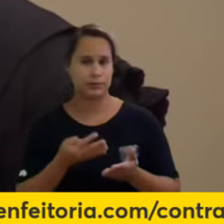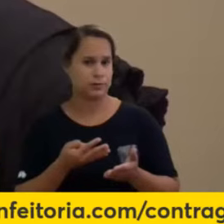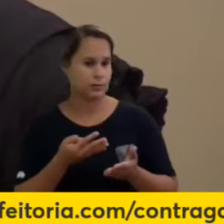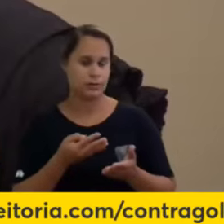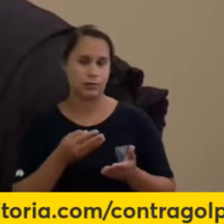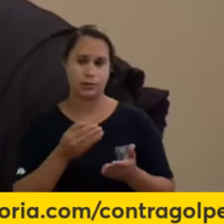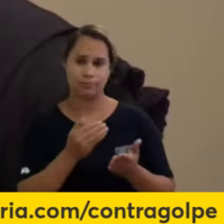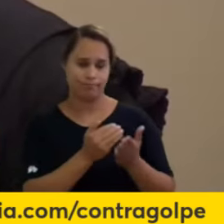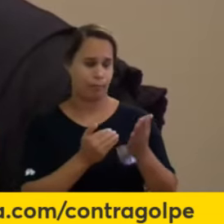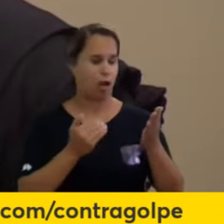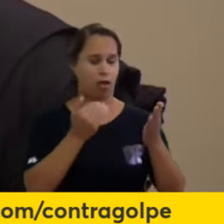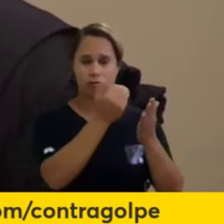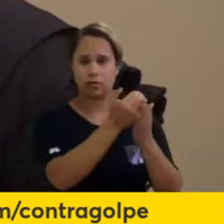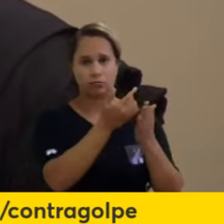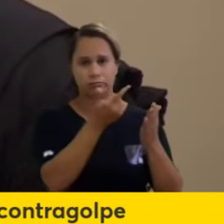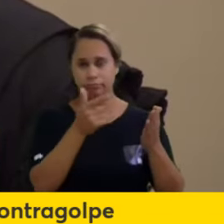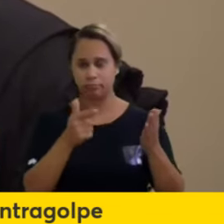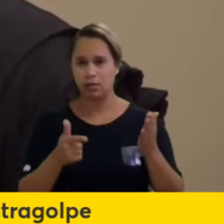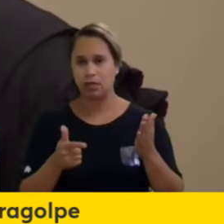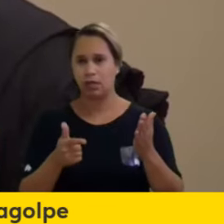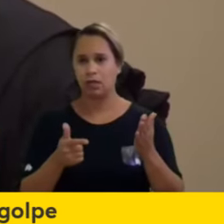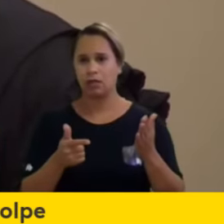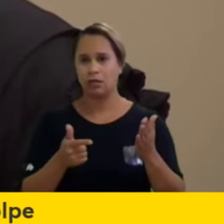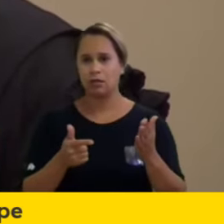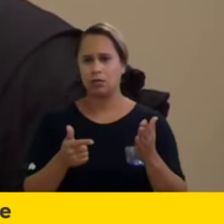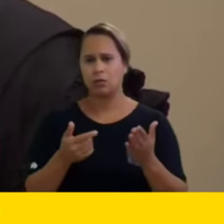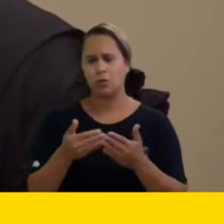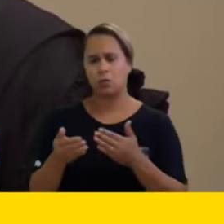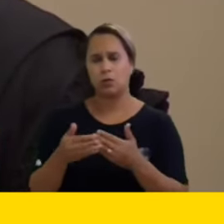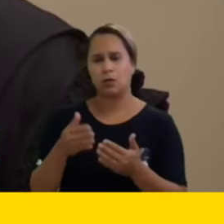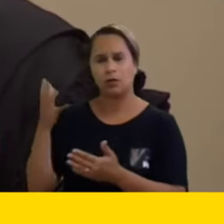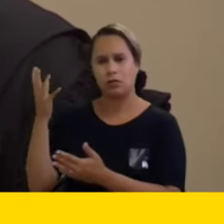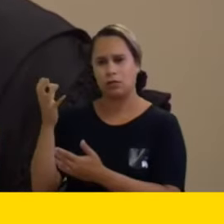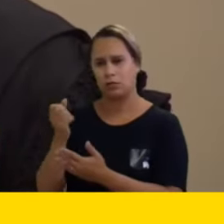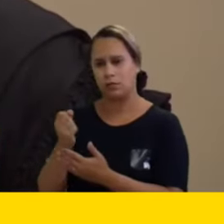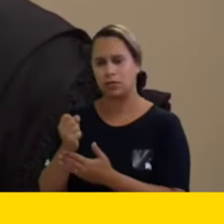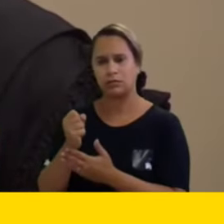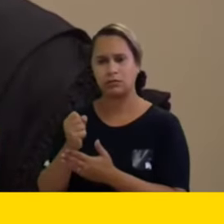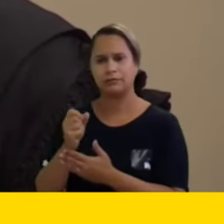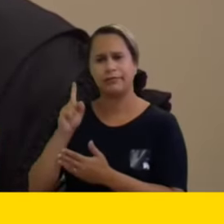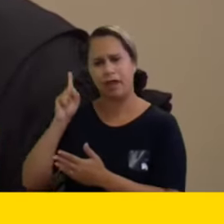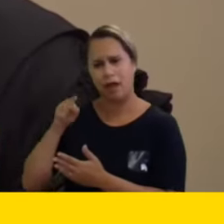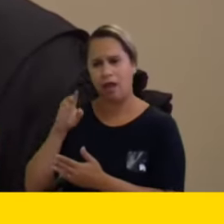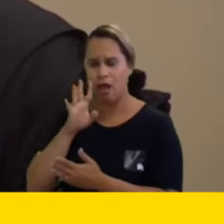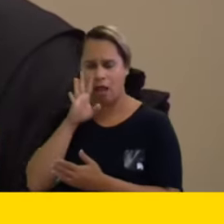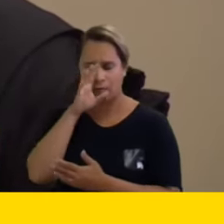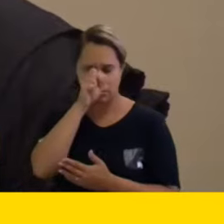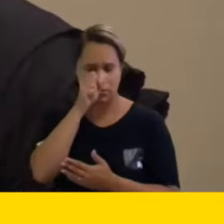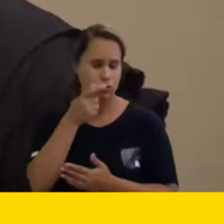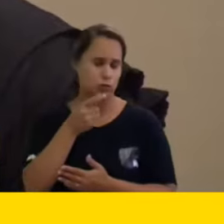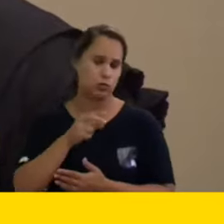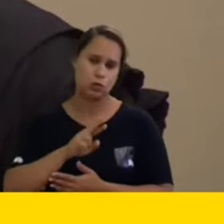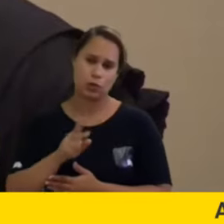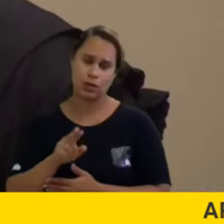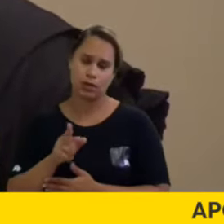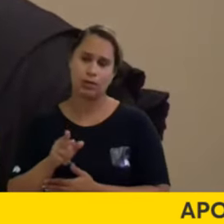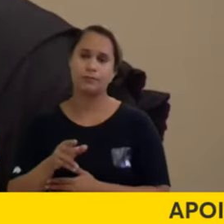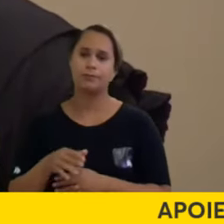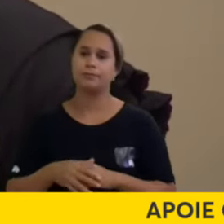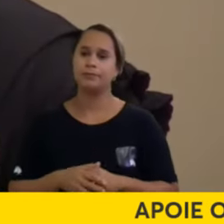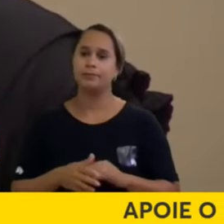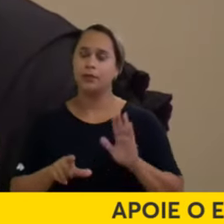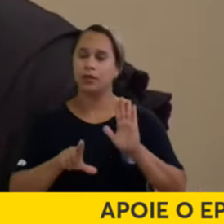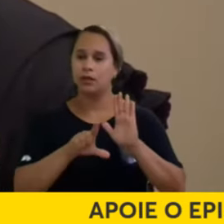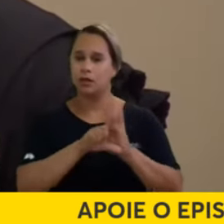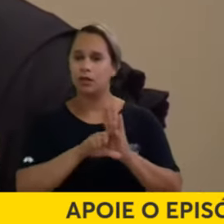lembre-se ainda que não é qualquer benefício que se caracterizar como ato abusivo cito aqui a lei complementar me 490